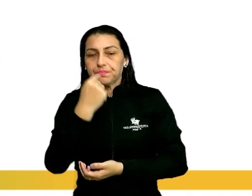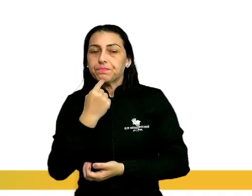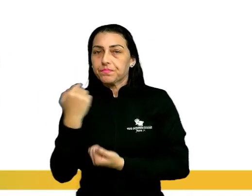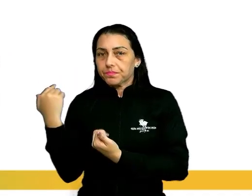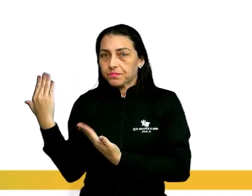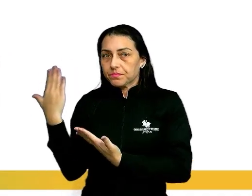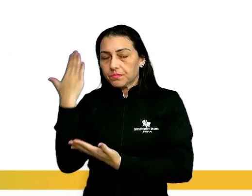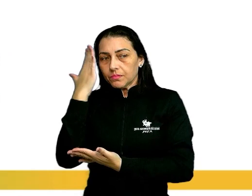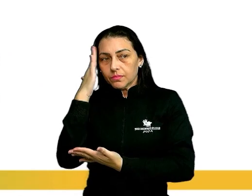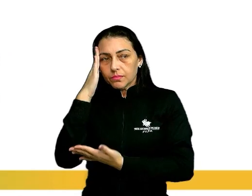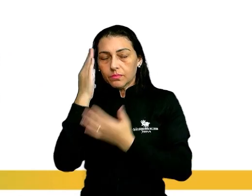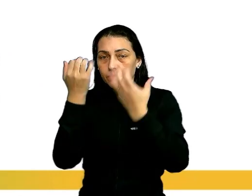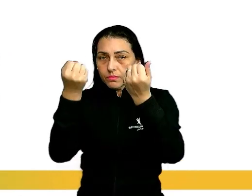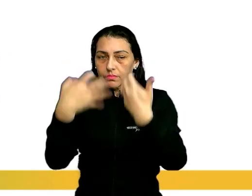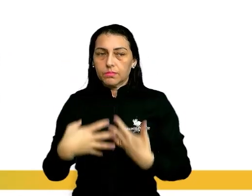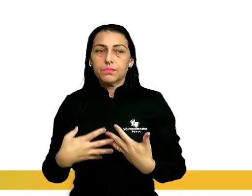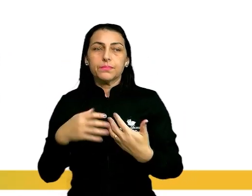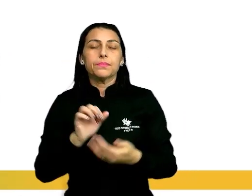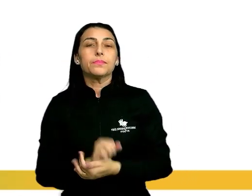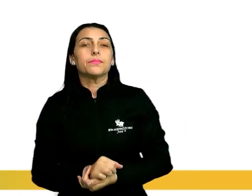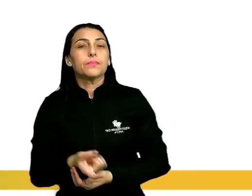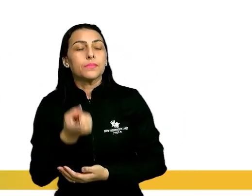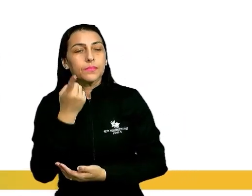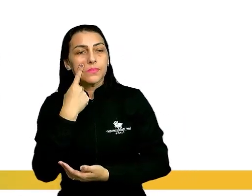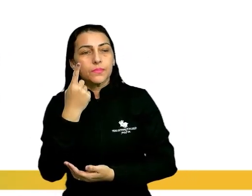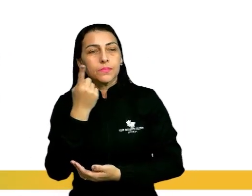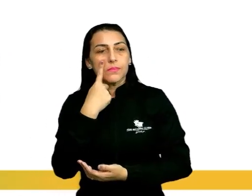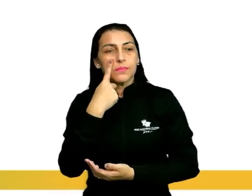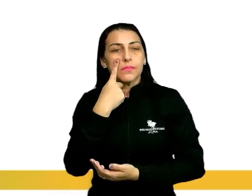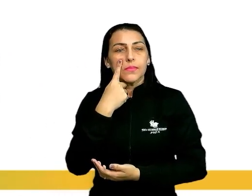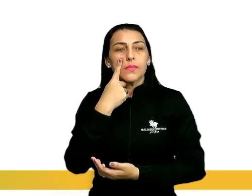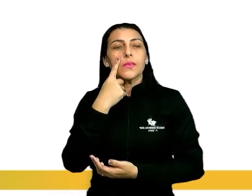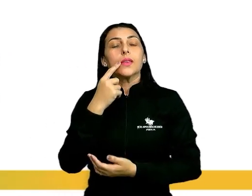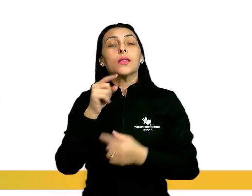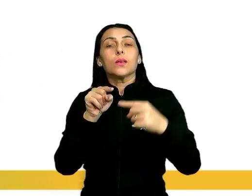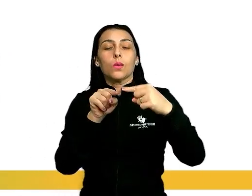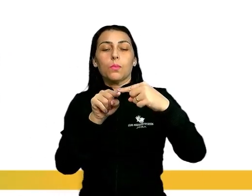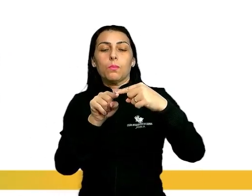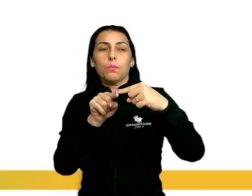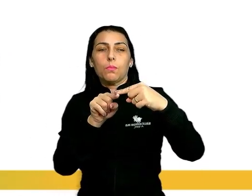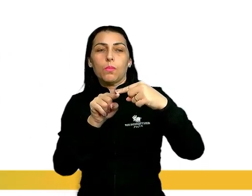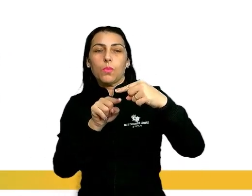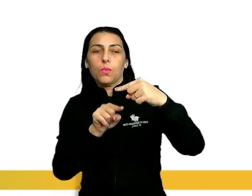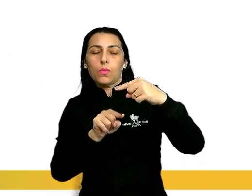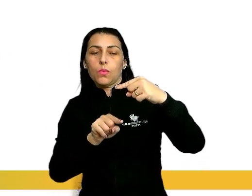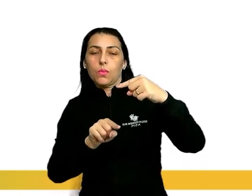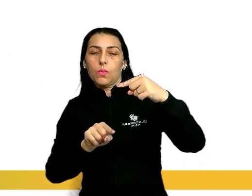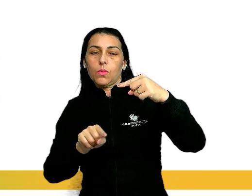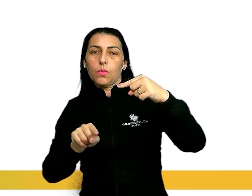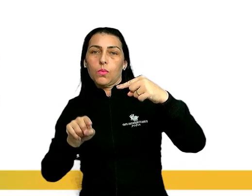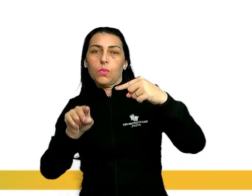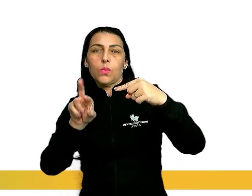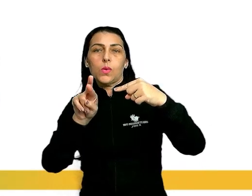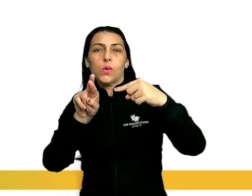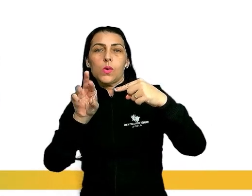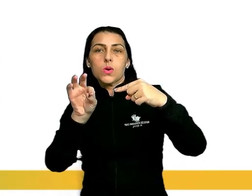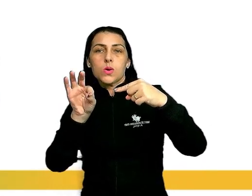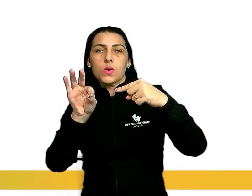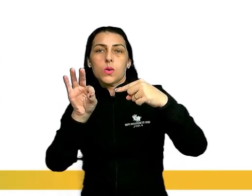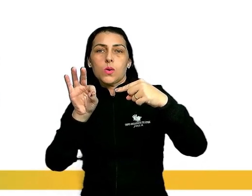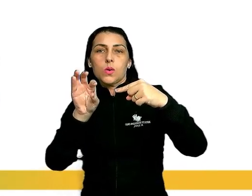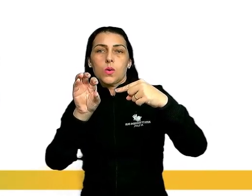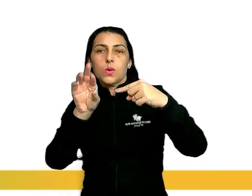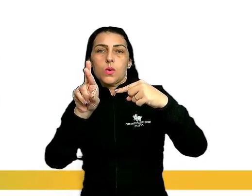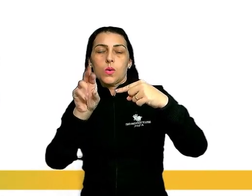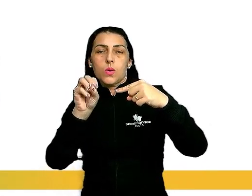pode entender essa definição você pode ver ali que temos o ponto de rotação o sentido da rotação também você tá aplicando